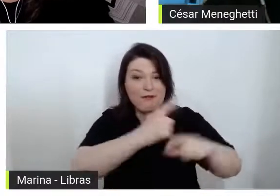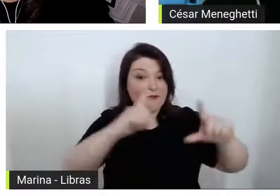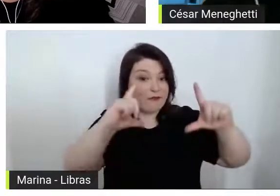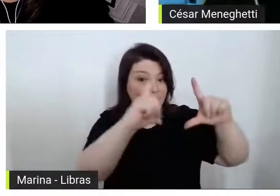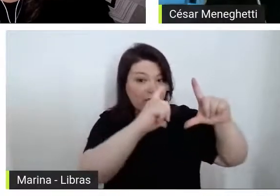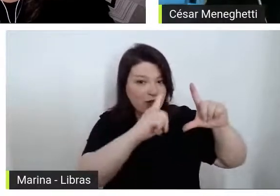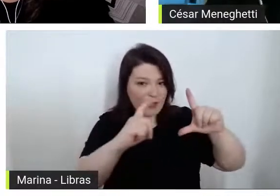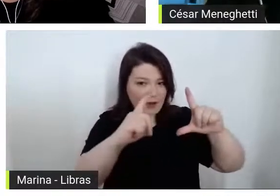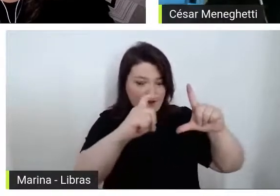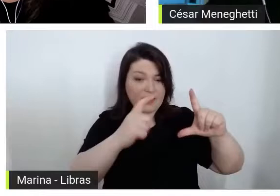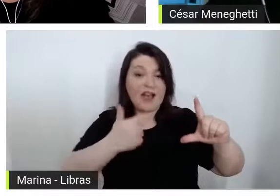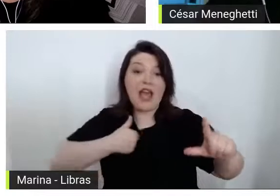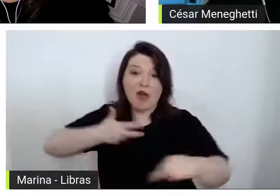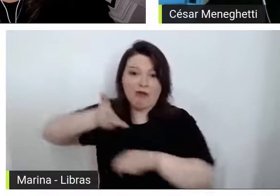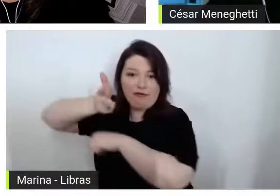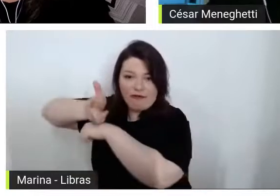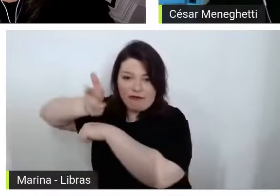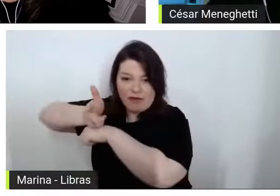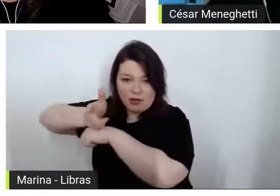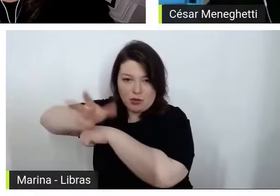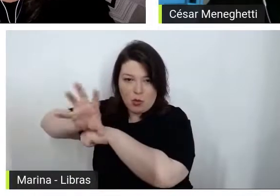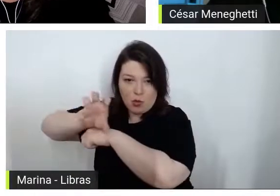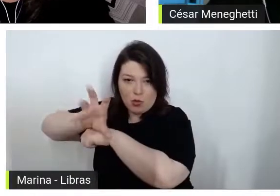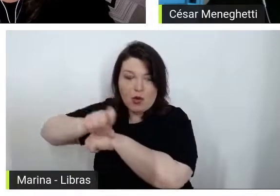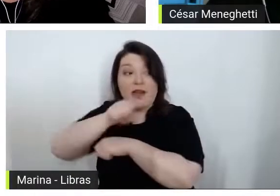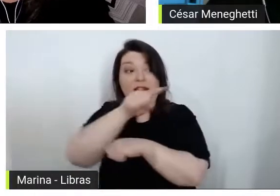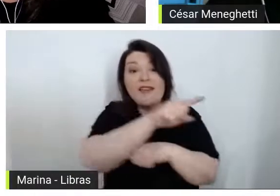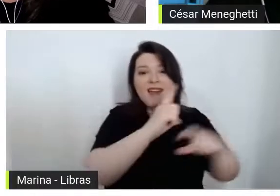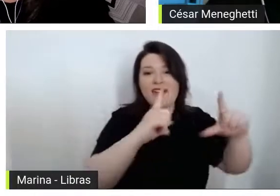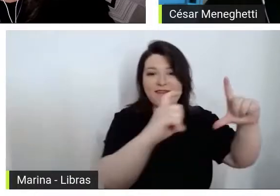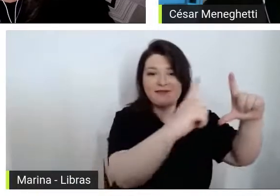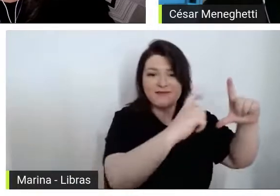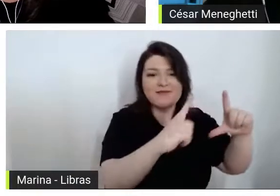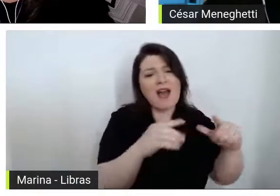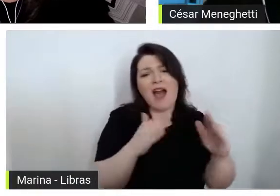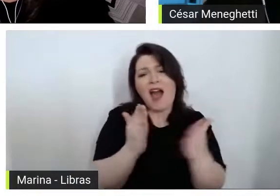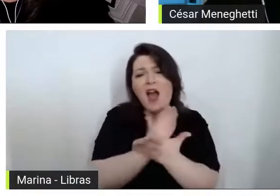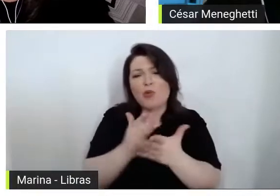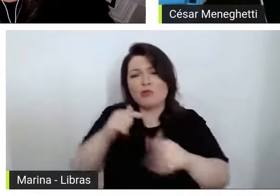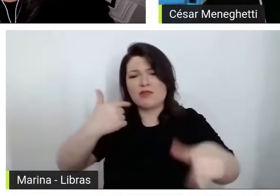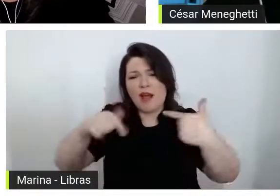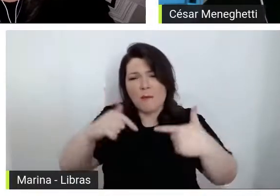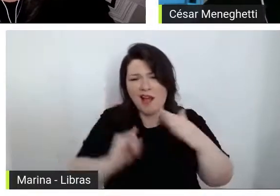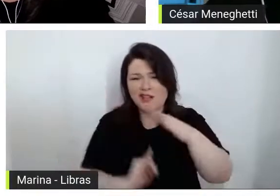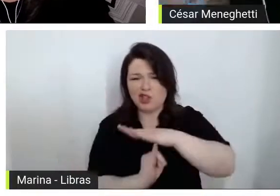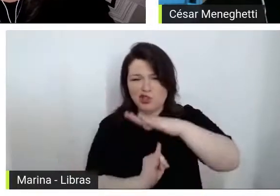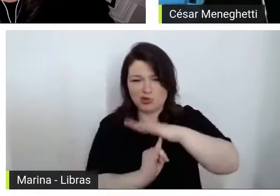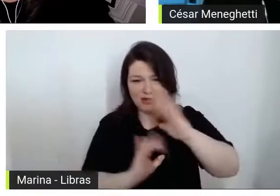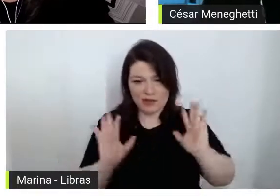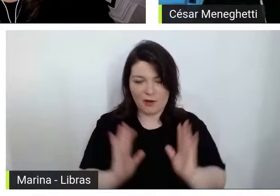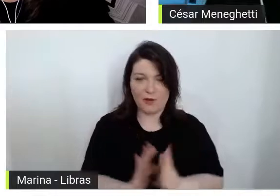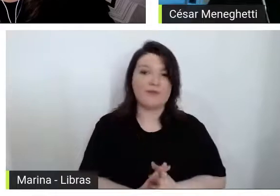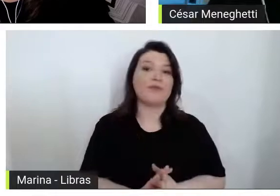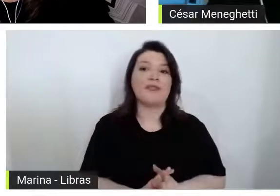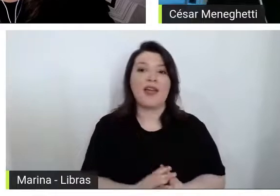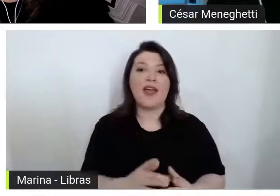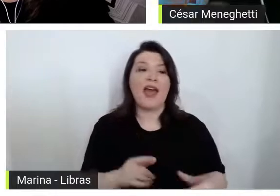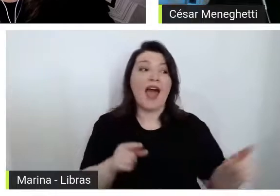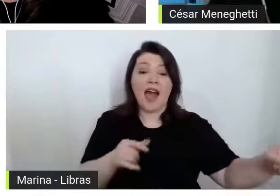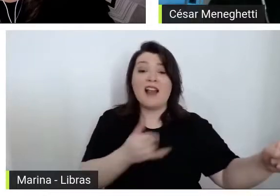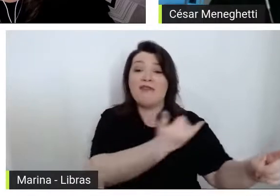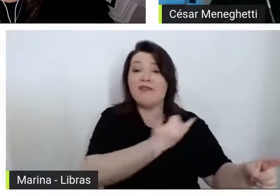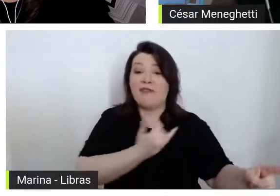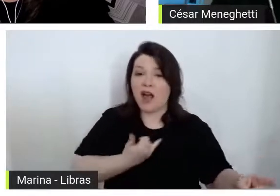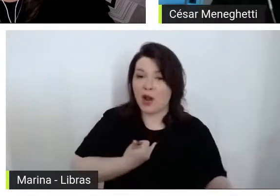ele fazia fotografia para alguns trabalhos institucionais. E ele falou, olha, tem a Cooperação Italiana, que é a